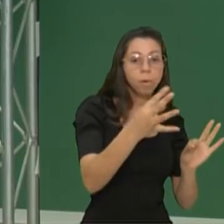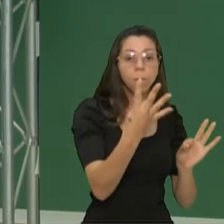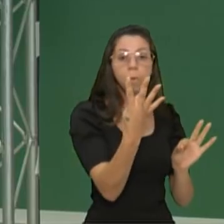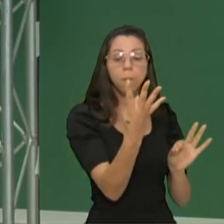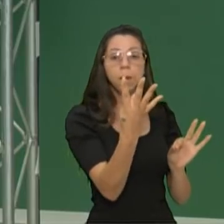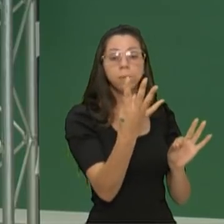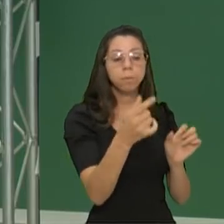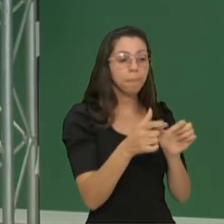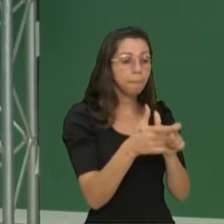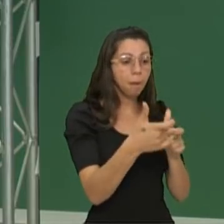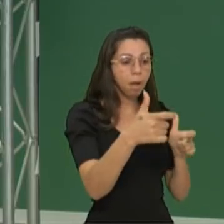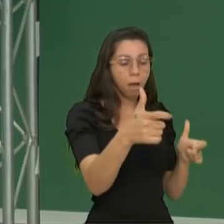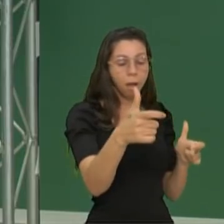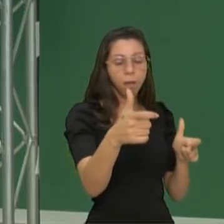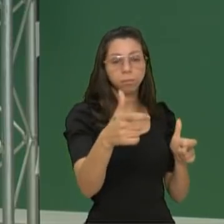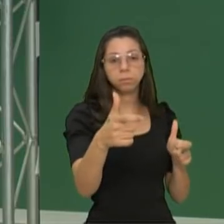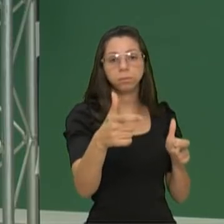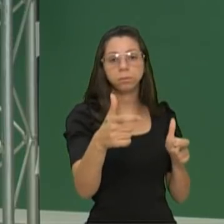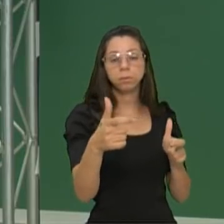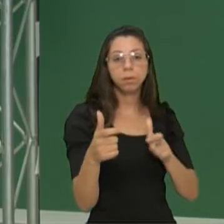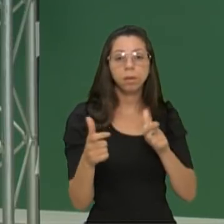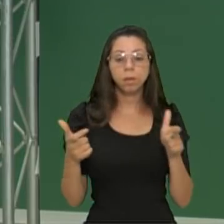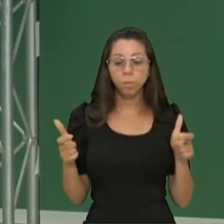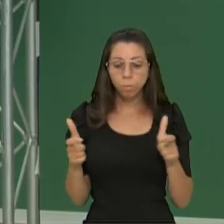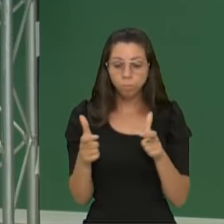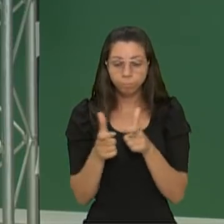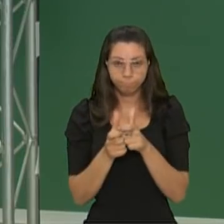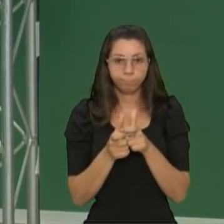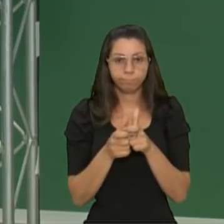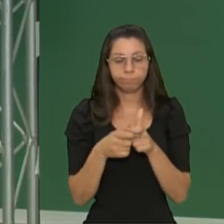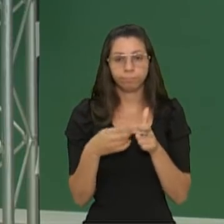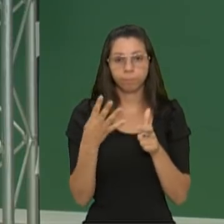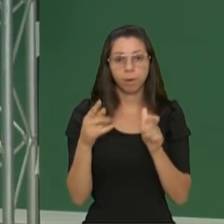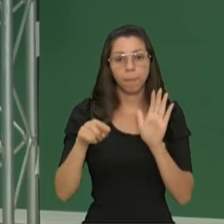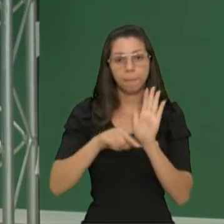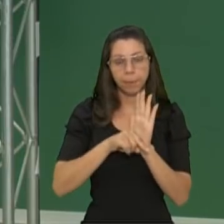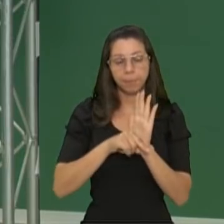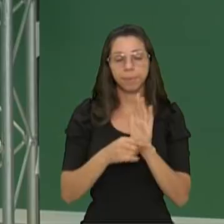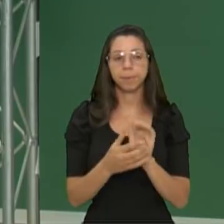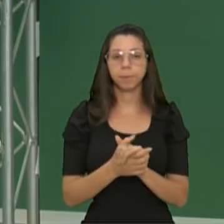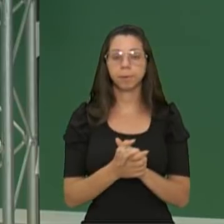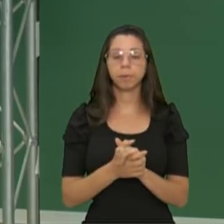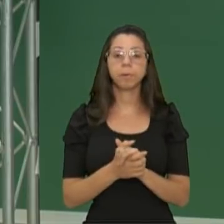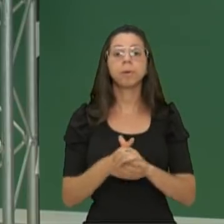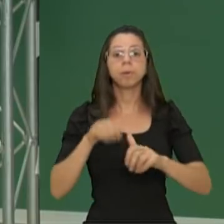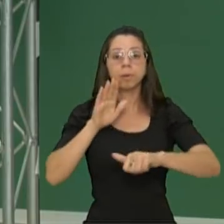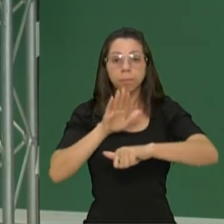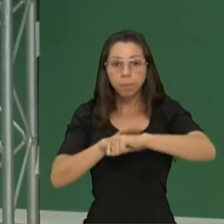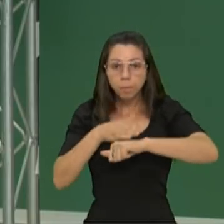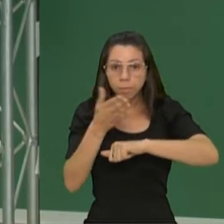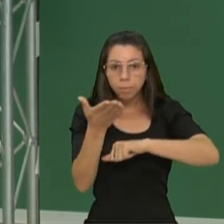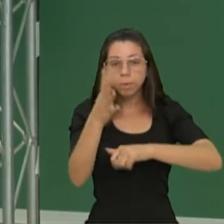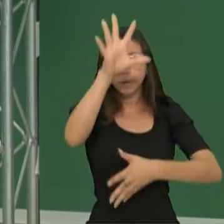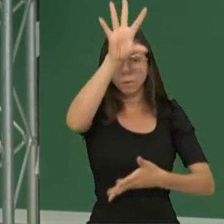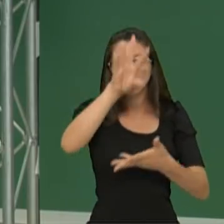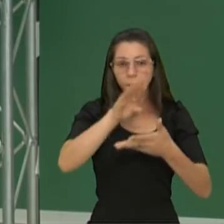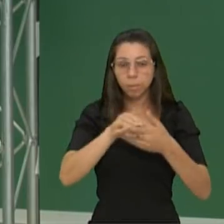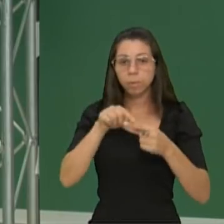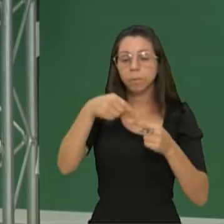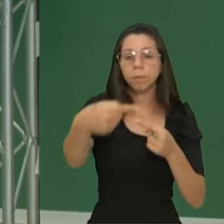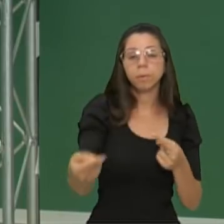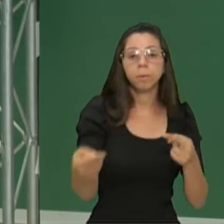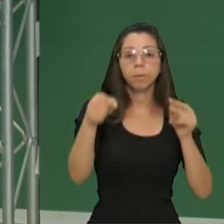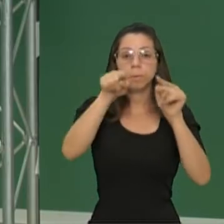outro? Resolvemos um exercício parecido na aula passada. Vou deixar um tempinho para vocês copiarem. E aí, nós